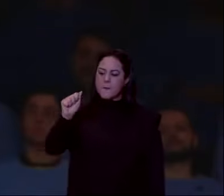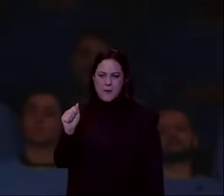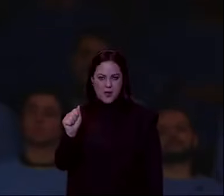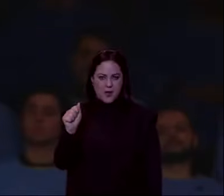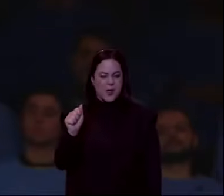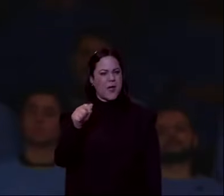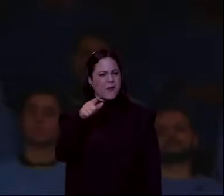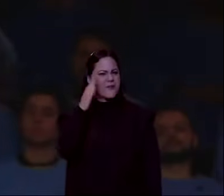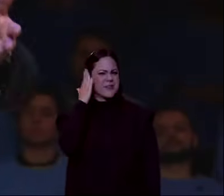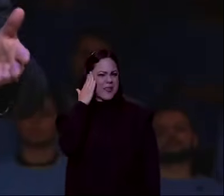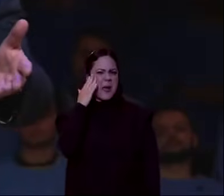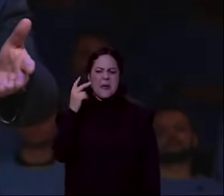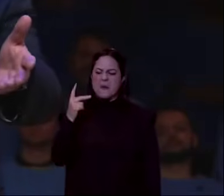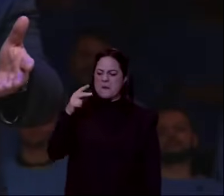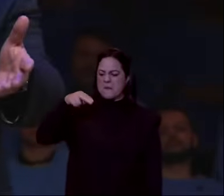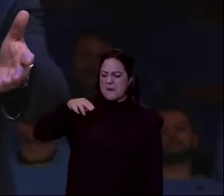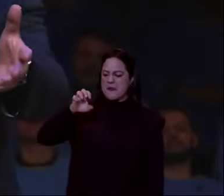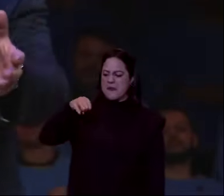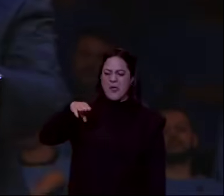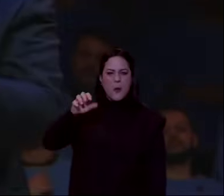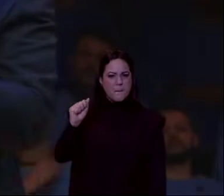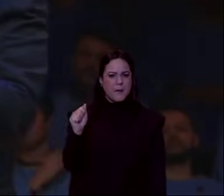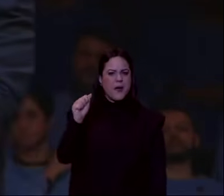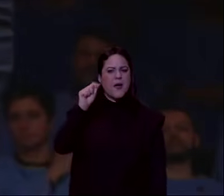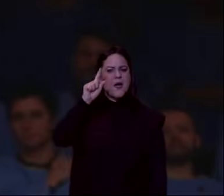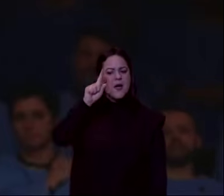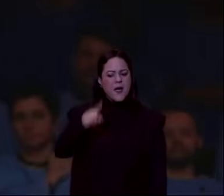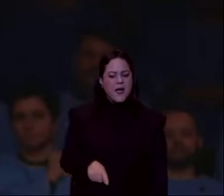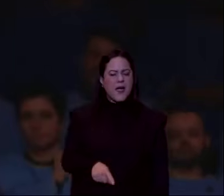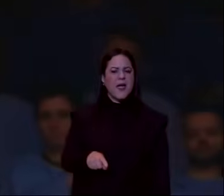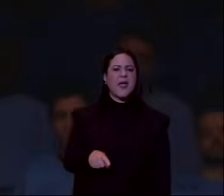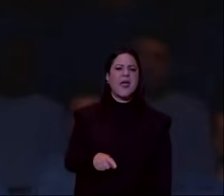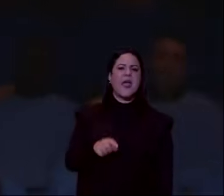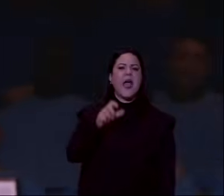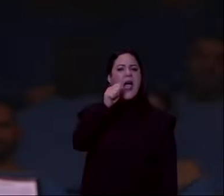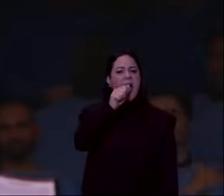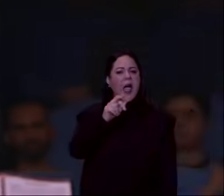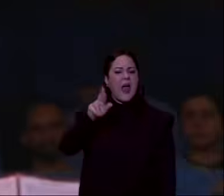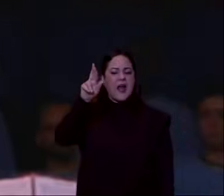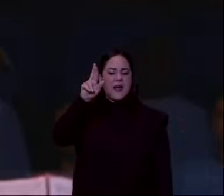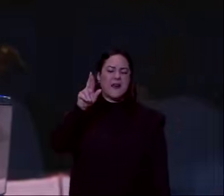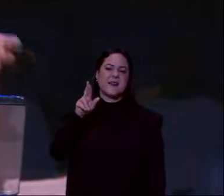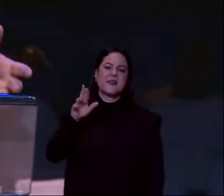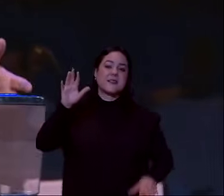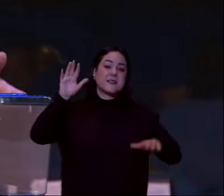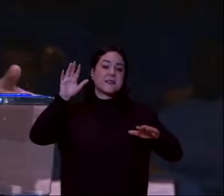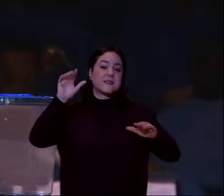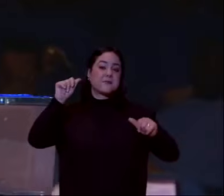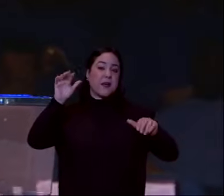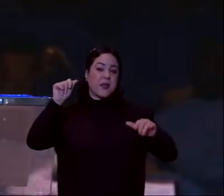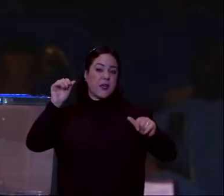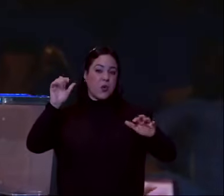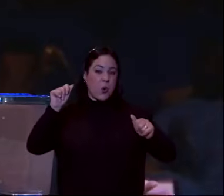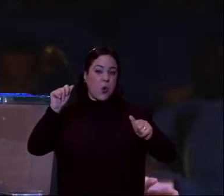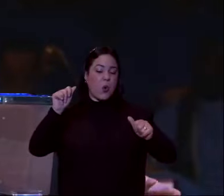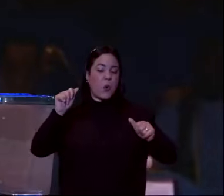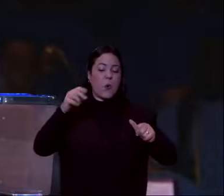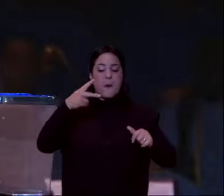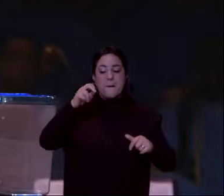você sabe mais ou menos o que é pneumático, né? Pneumático, em espanhol pneumático é pneu, não é isso? É o